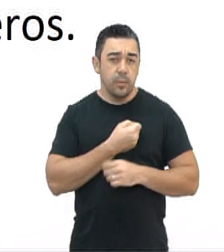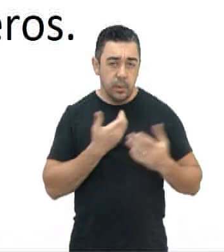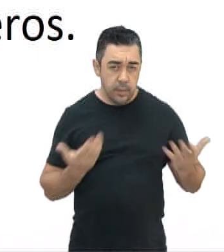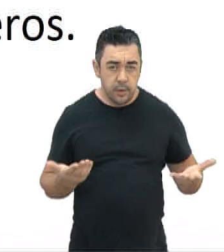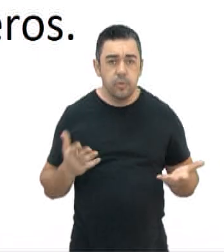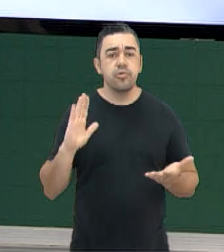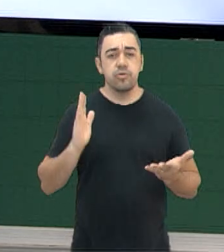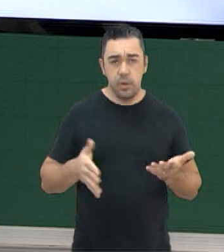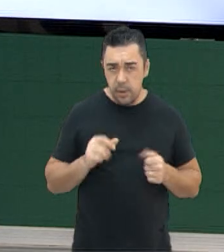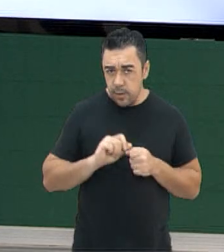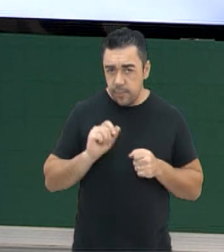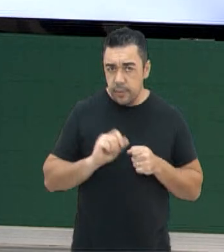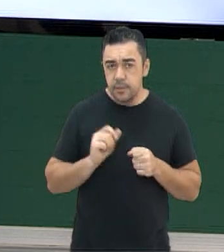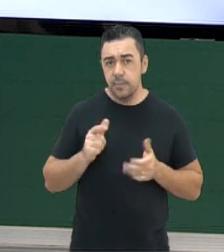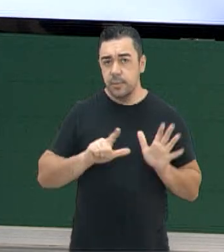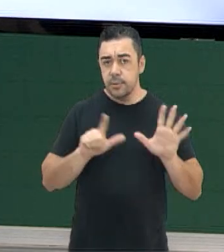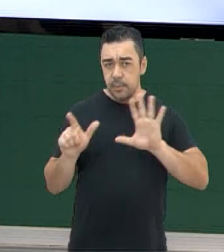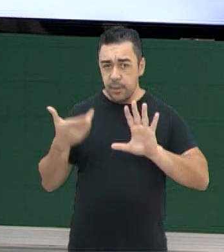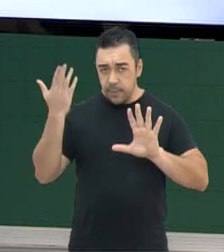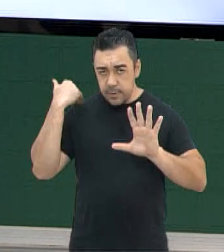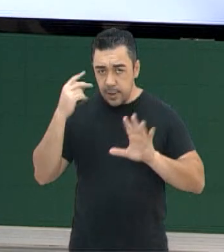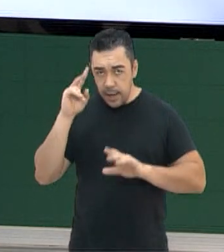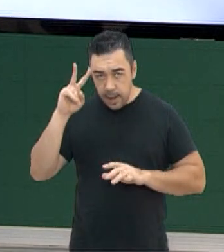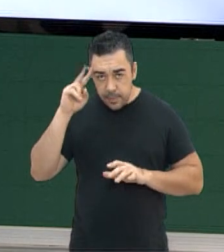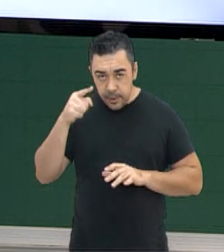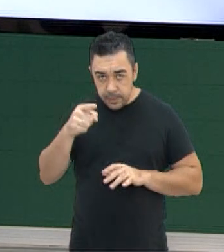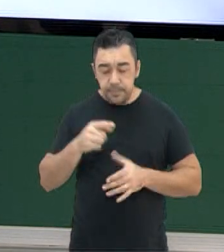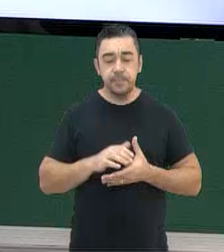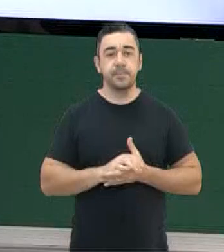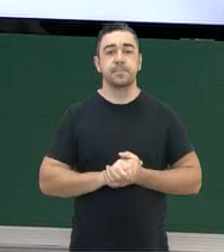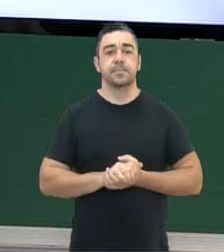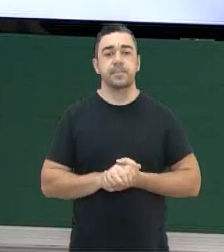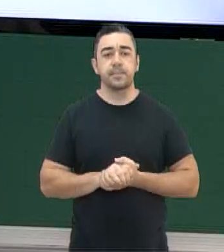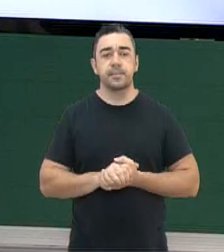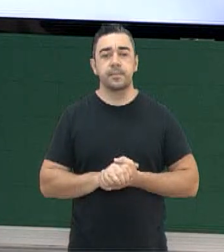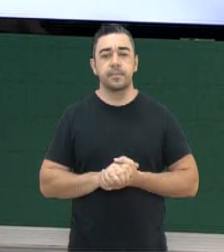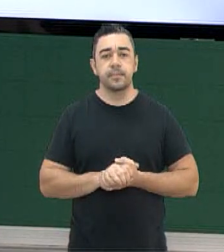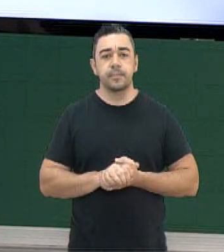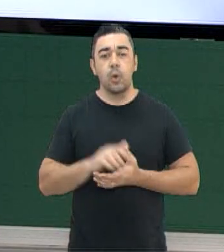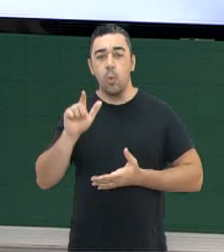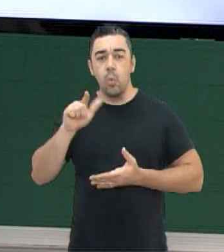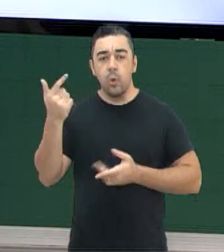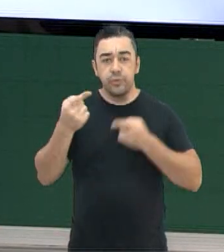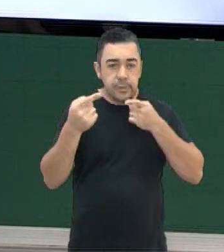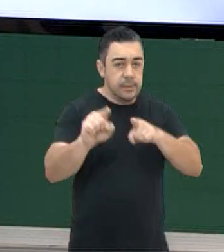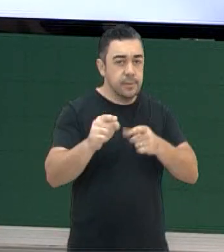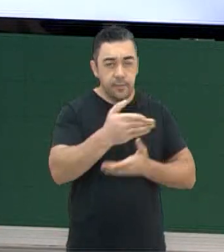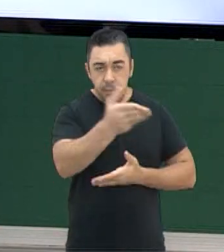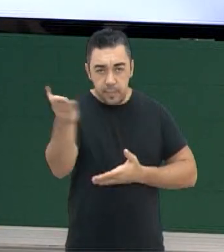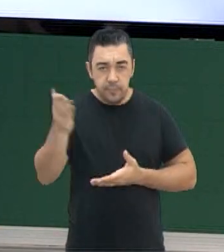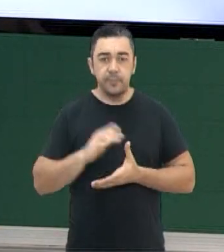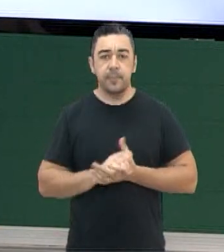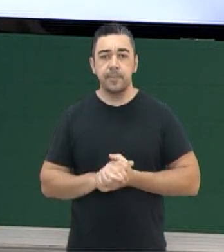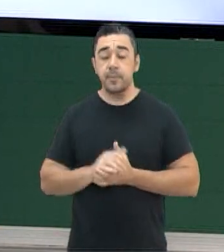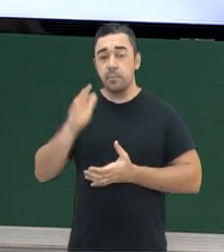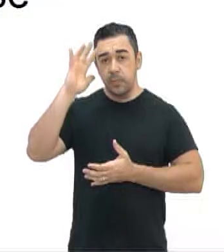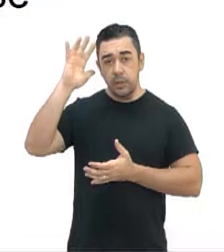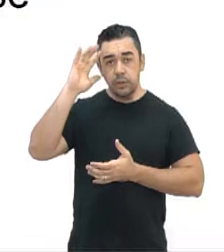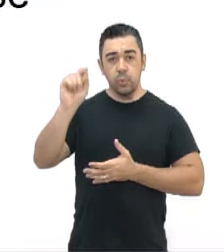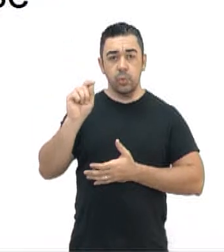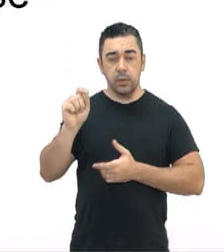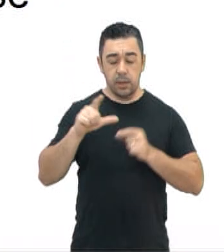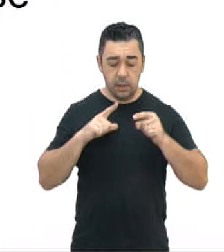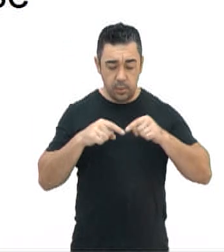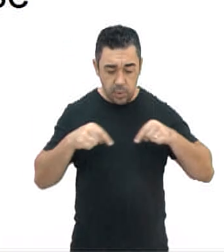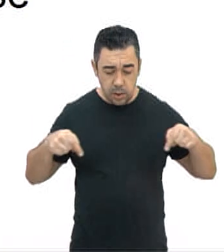Nós fizemos isso na semana passada. Vamos ver? Outro desafio aqui para vocês. Suponha que um